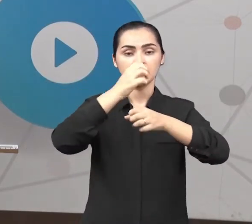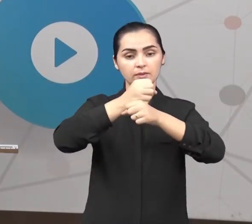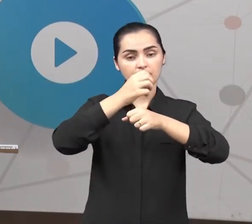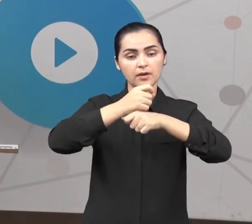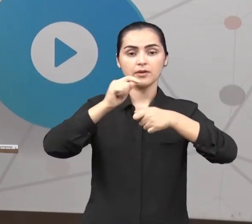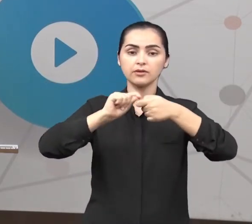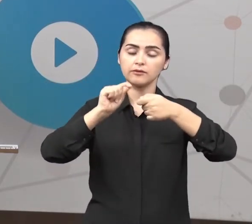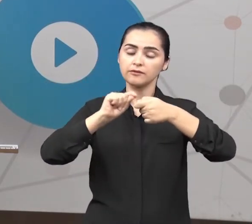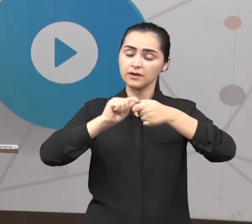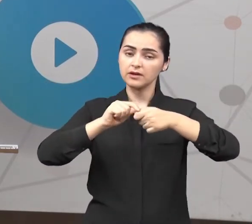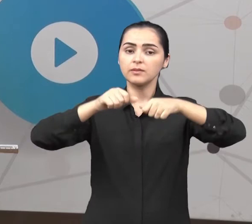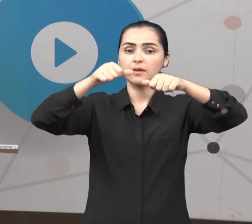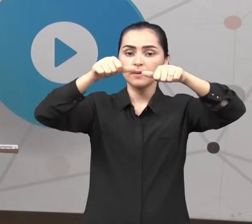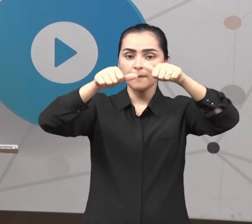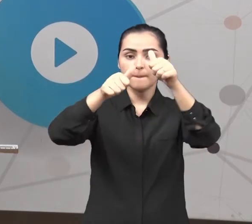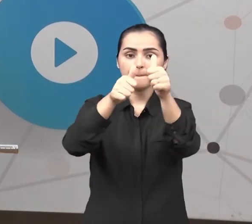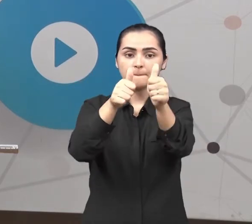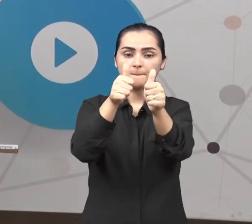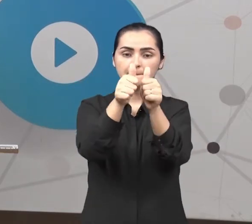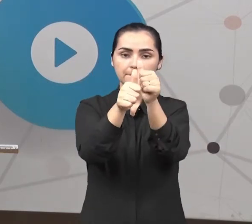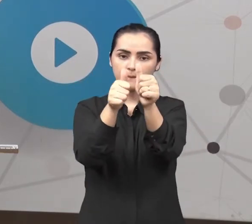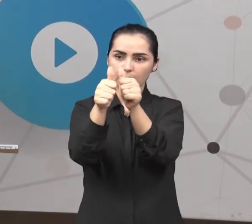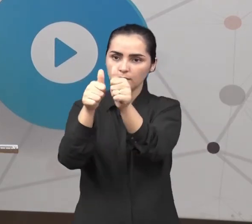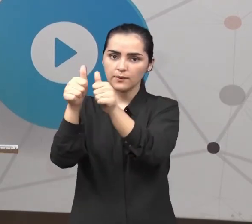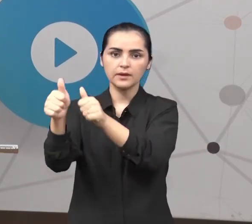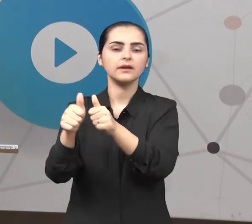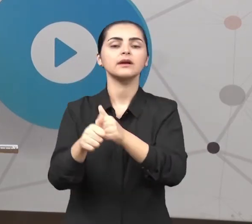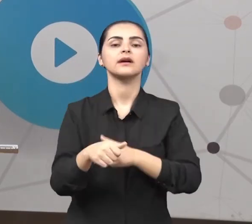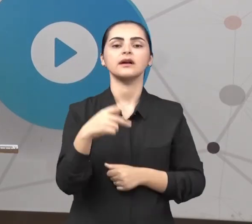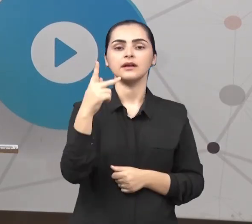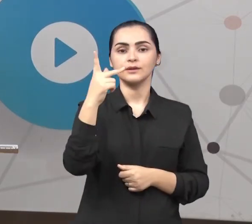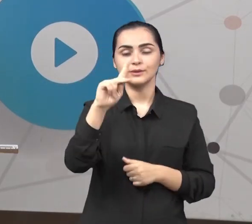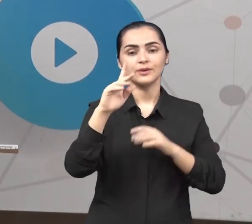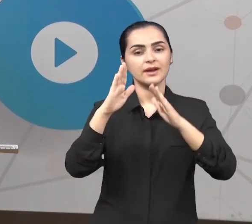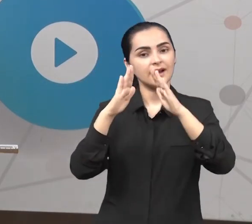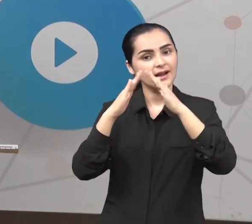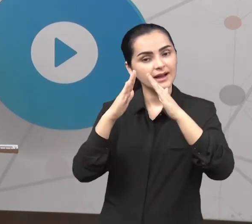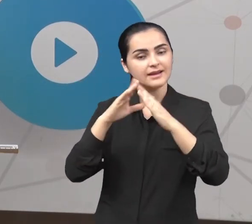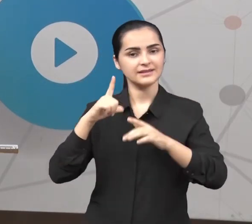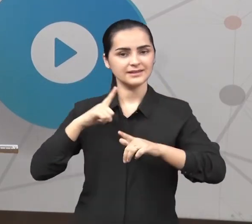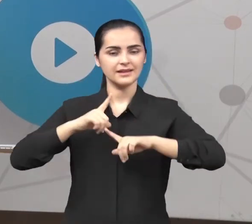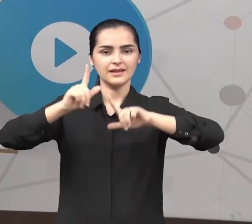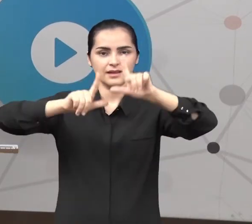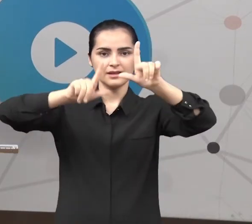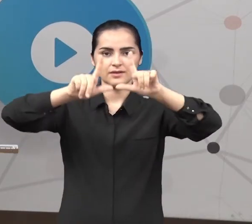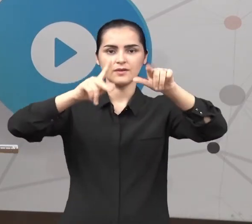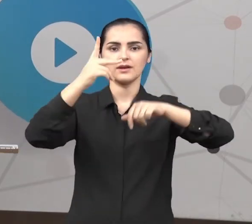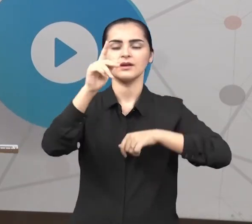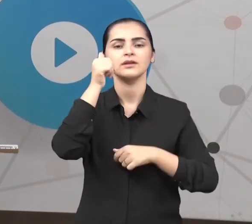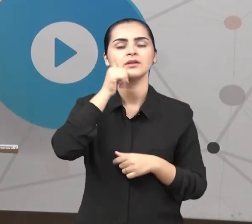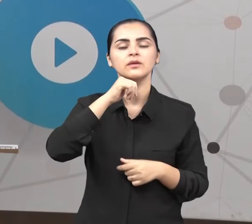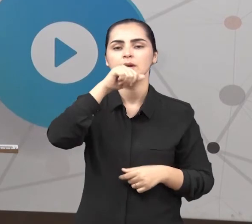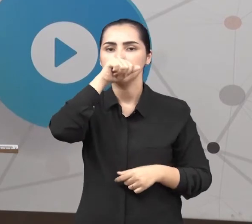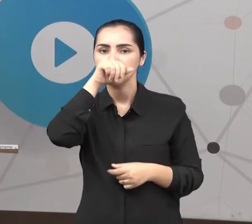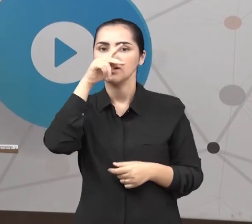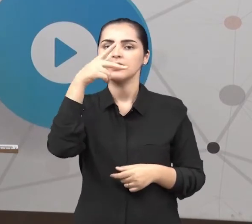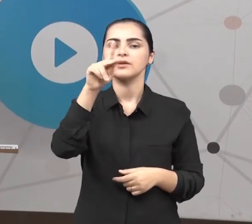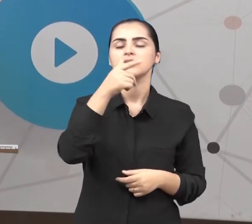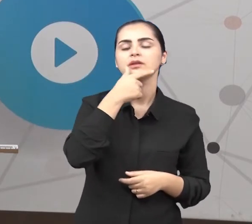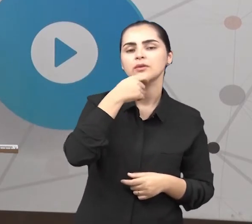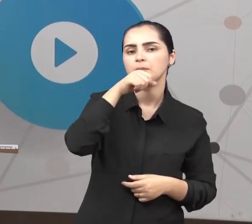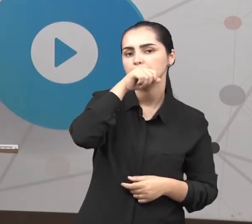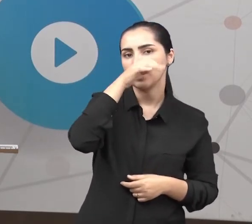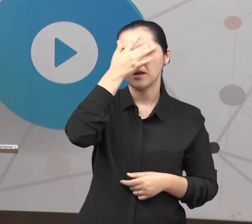casa. Quando a sua mãe ou seu pai ou alguém vai a uma